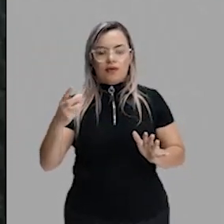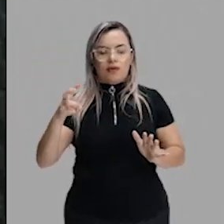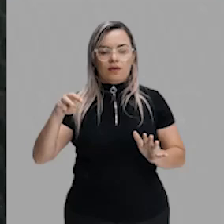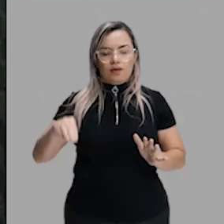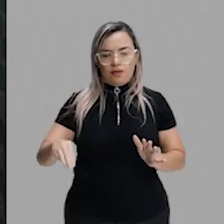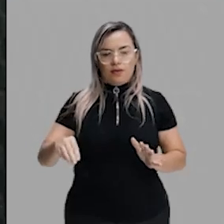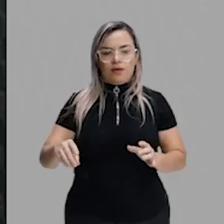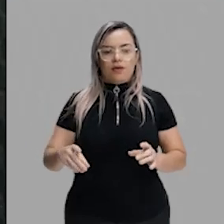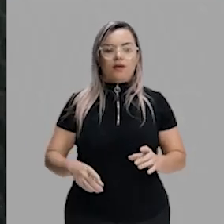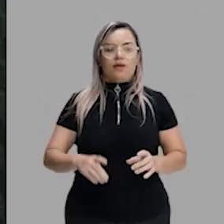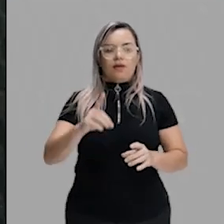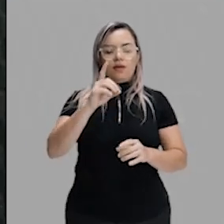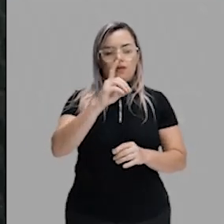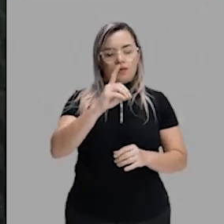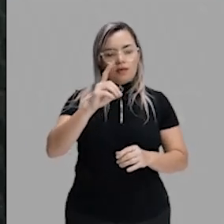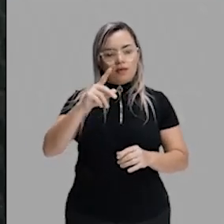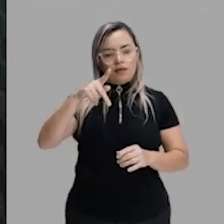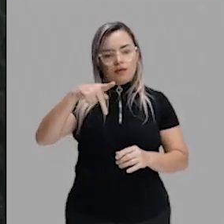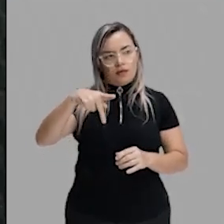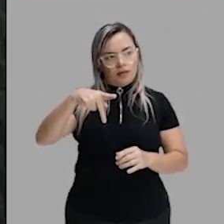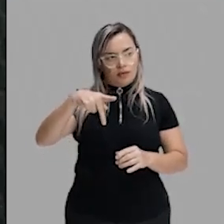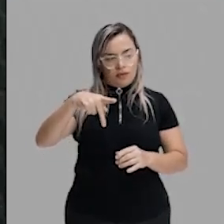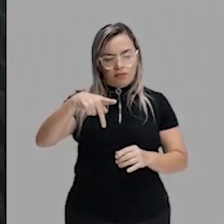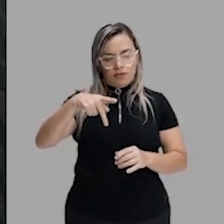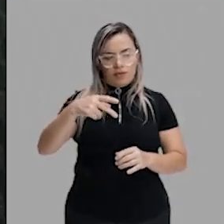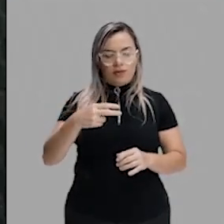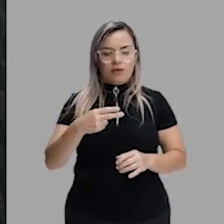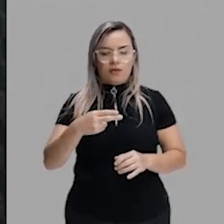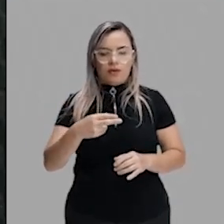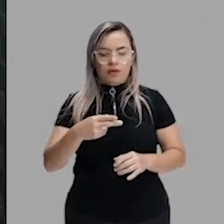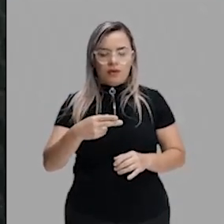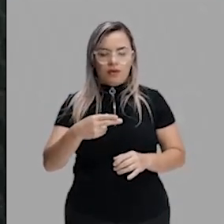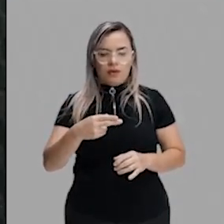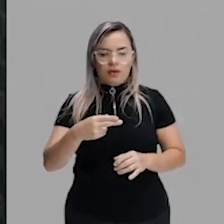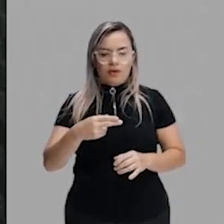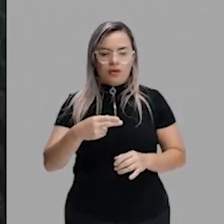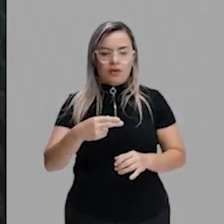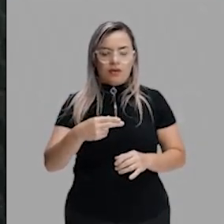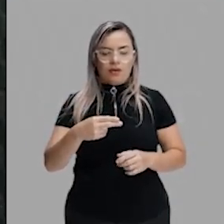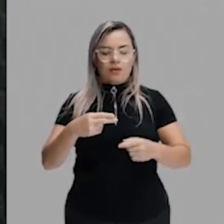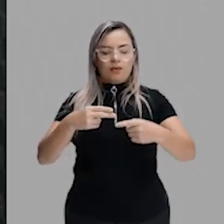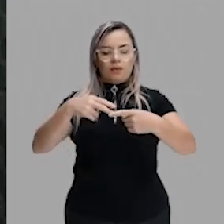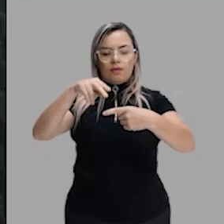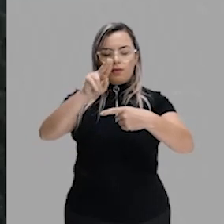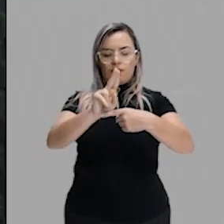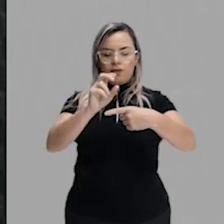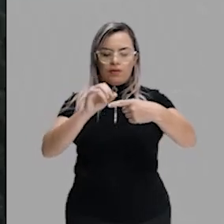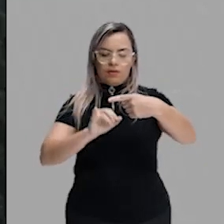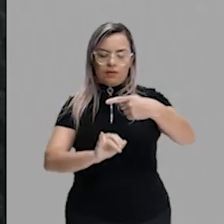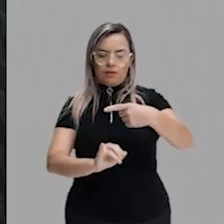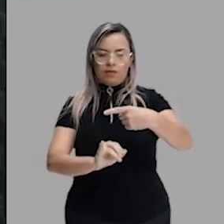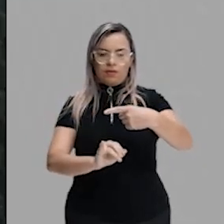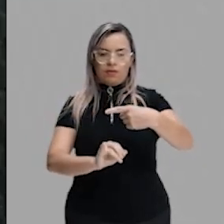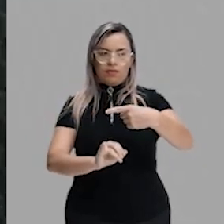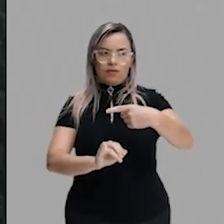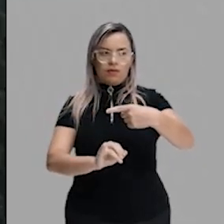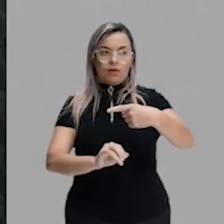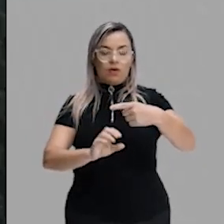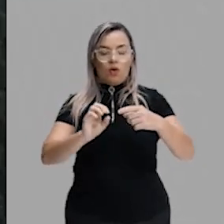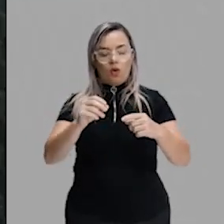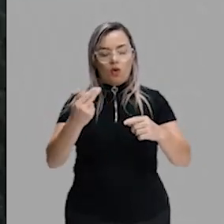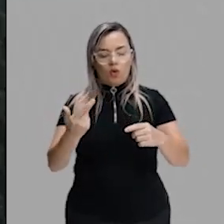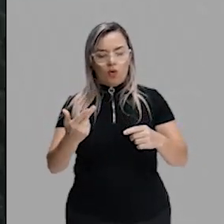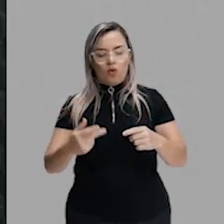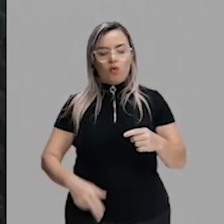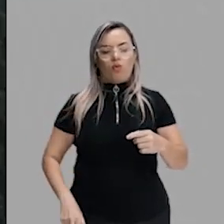DDP e a corrente. Isso vai ser igual a resistência, né? Então a resistência é DDP sobre corrente, ou DDP é igual a resistência vezes corrente,